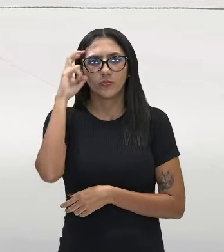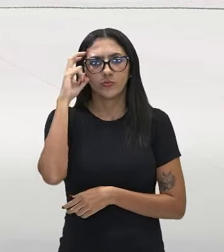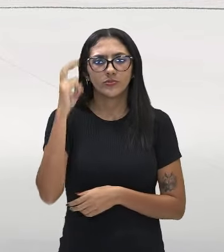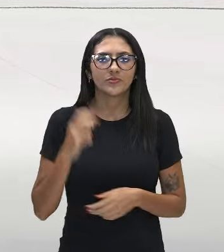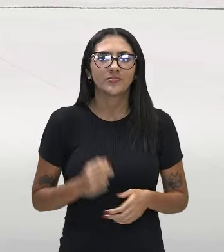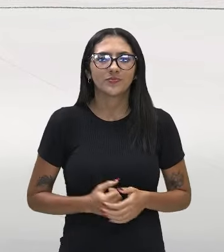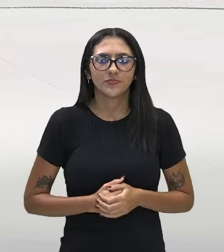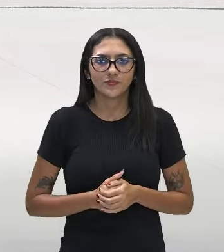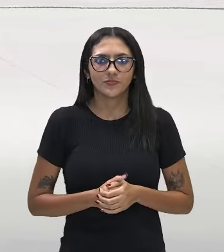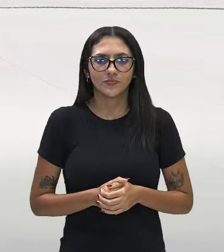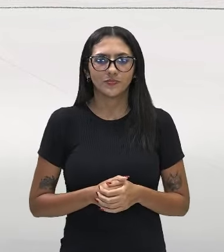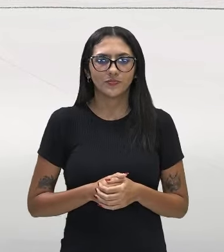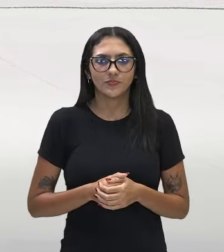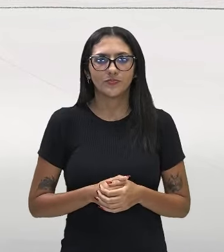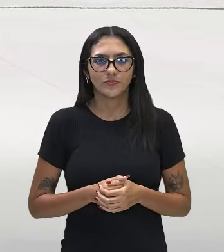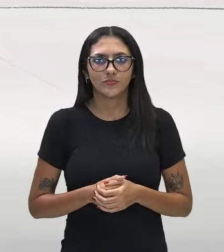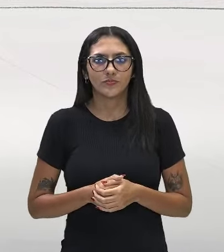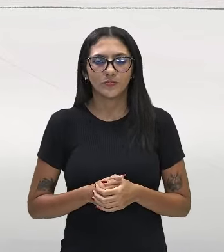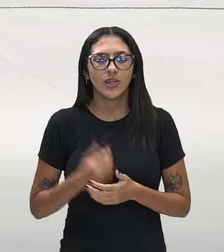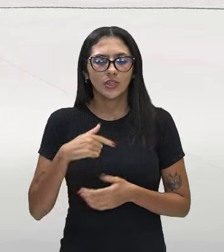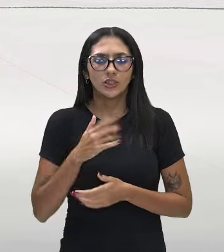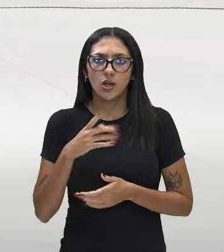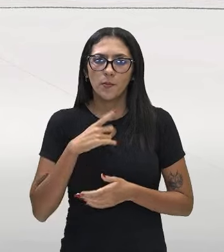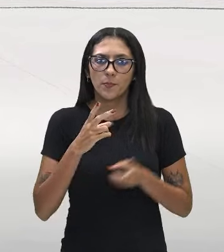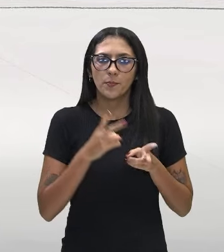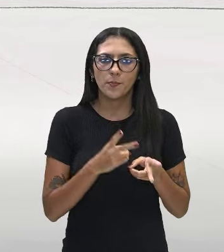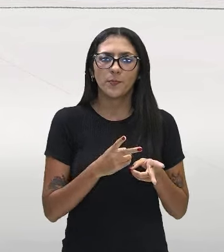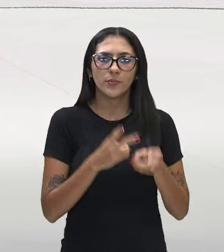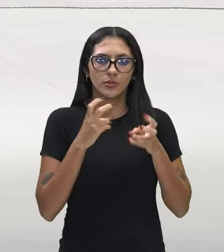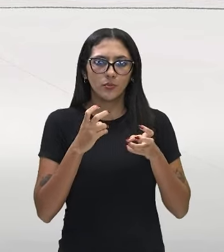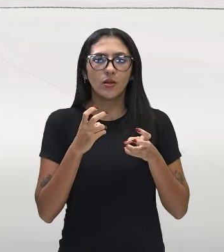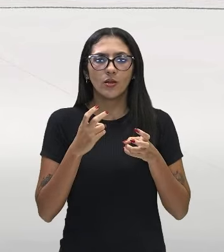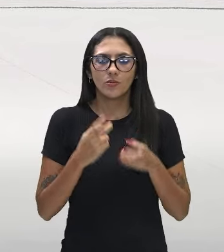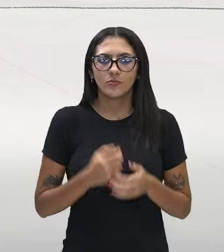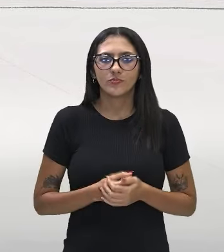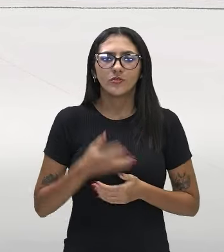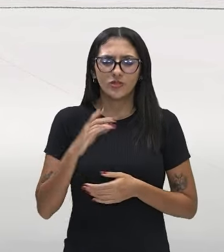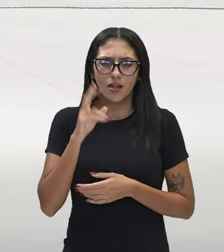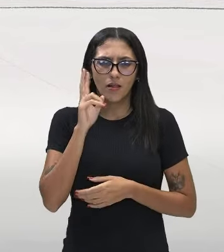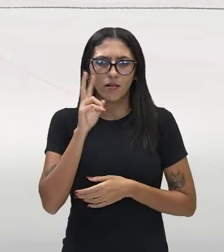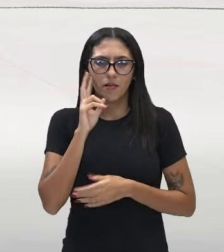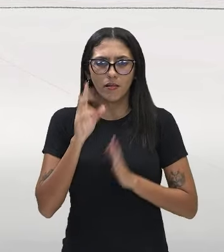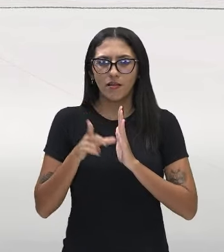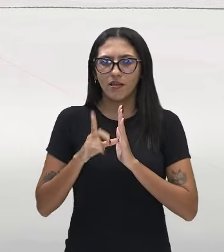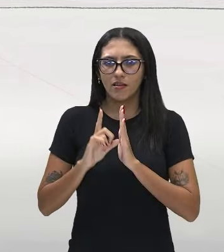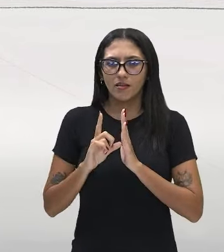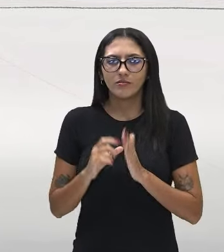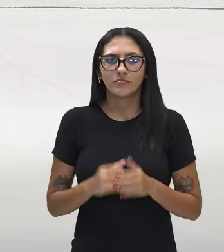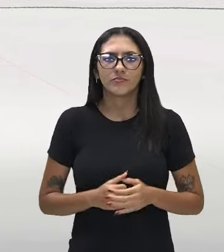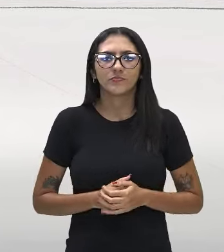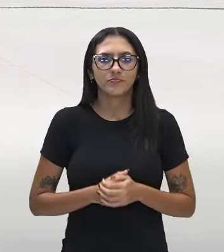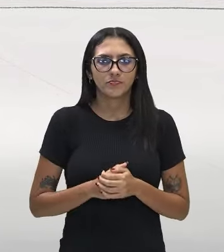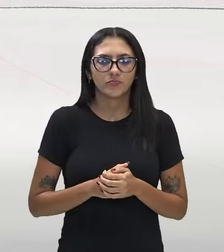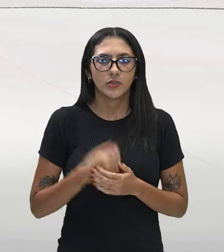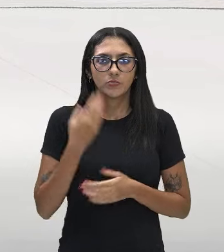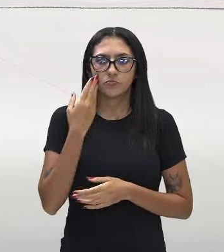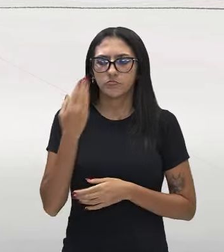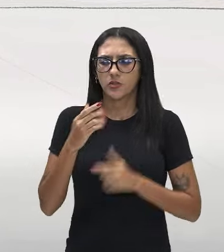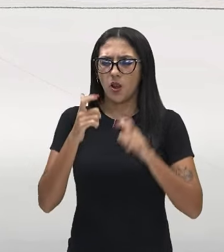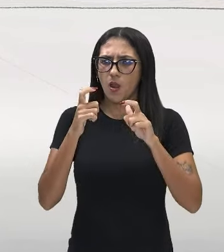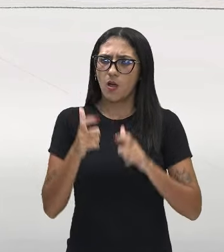já podemos observar, até mesmo através dessa nossa imagem, como foi falado agora, né, ao redor de um festival desse,